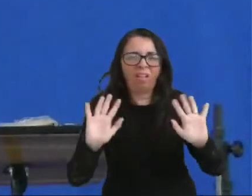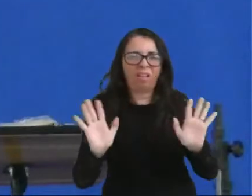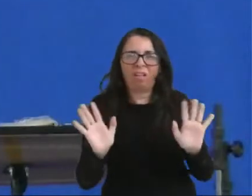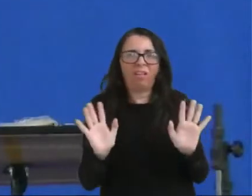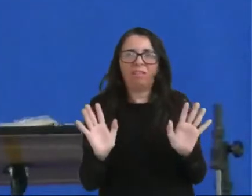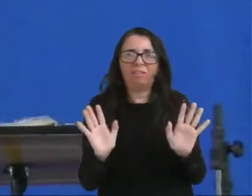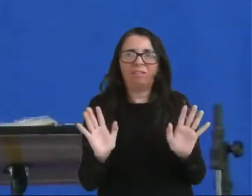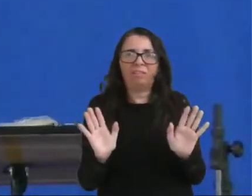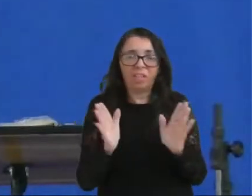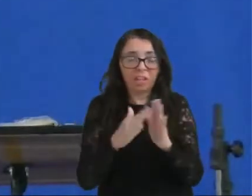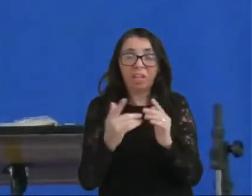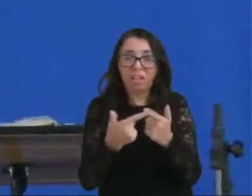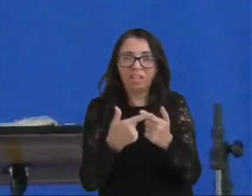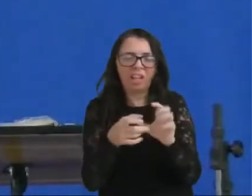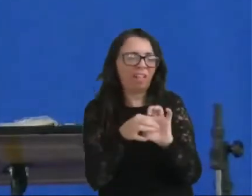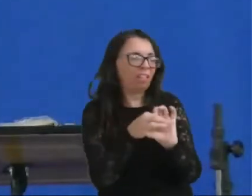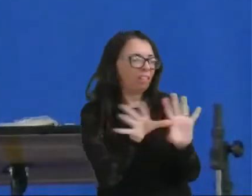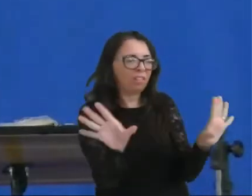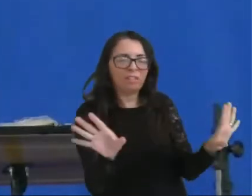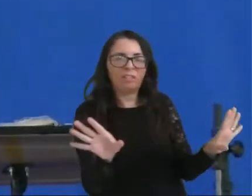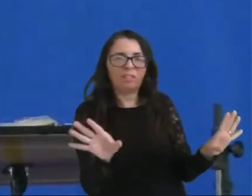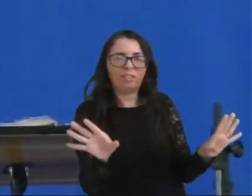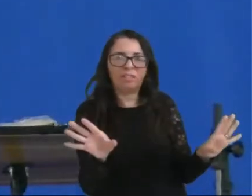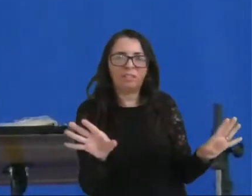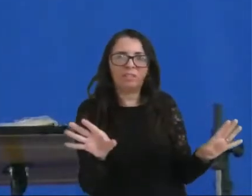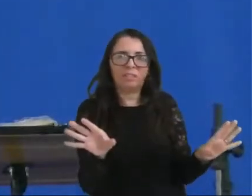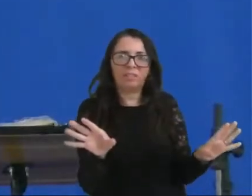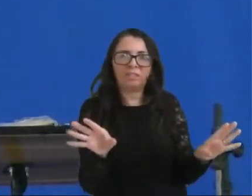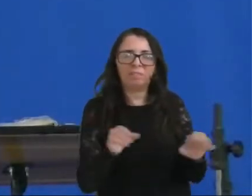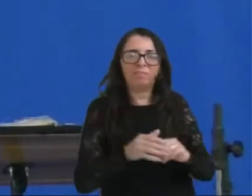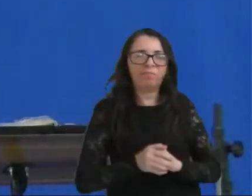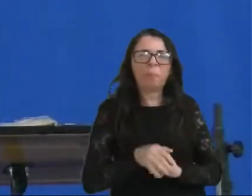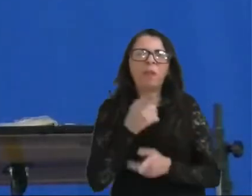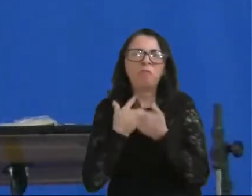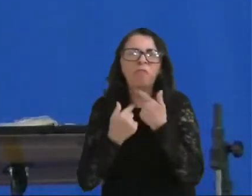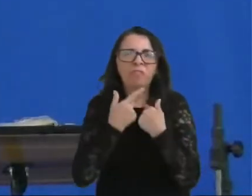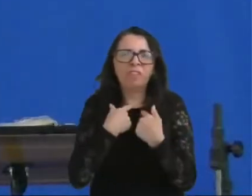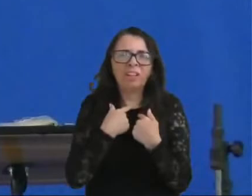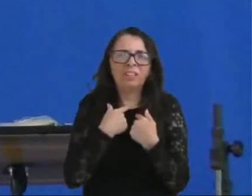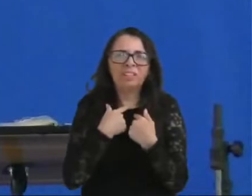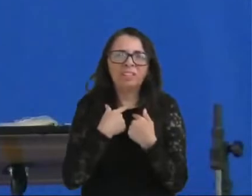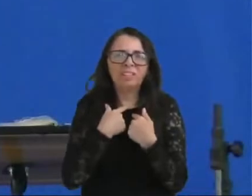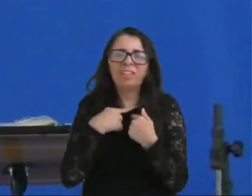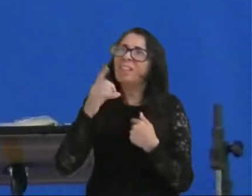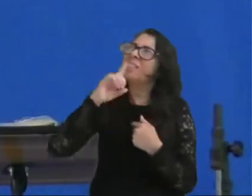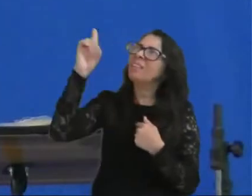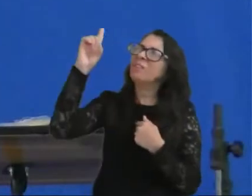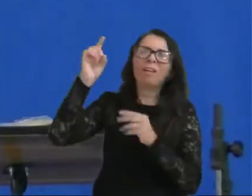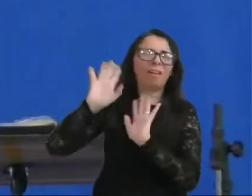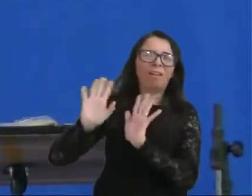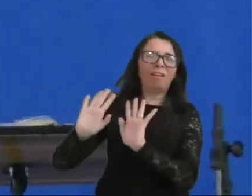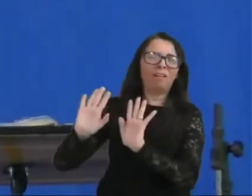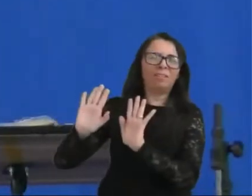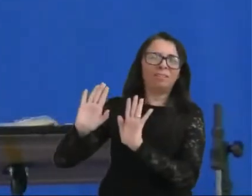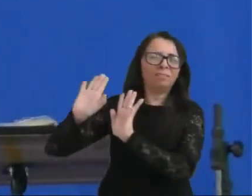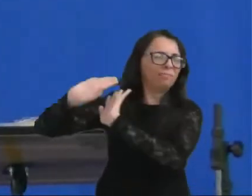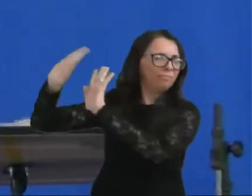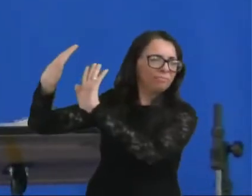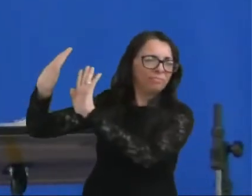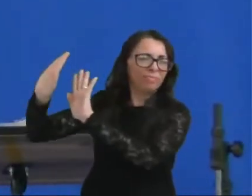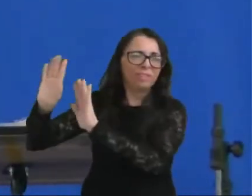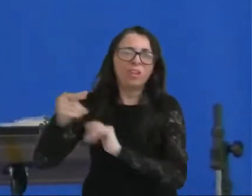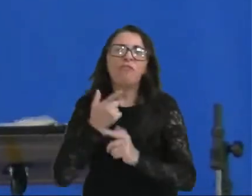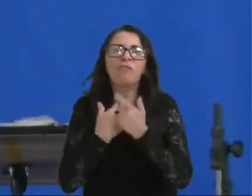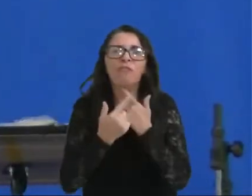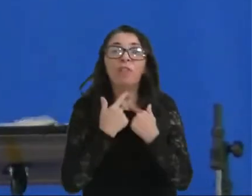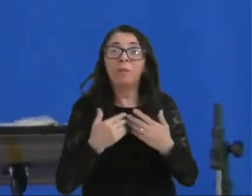queriam gozar também do melhor do mundo ao mesmo tempo. Ou você escolhe agradar a Deus ou agradar o diabo.